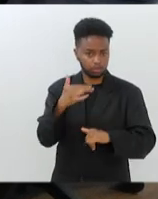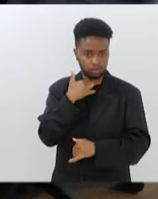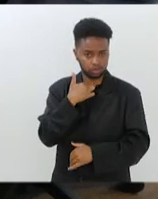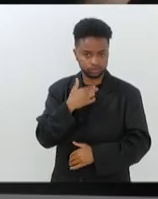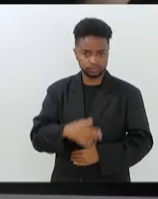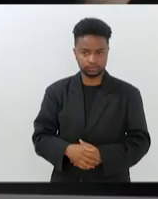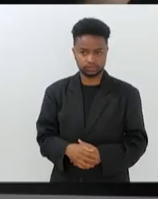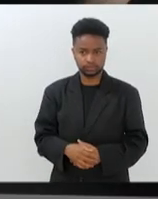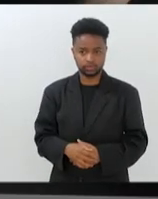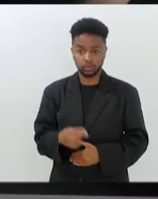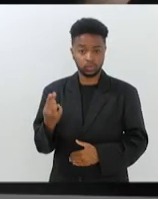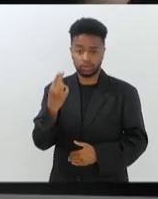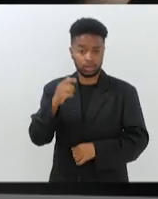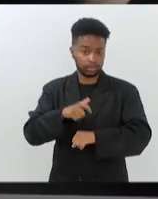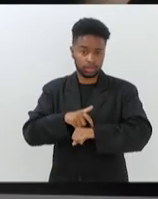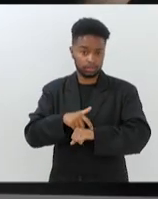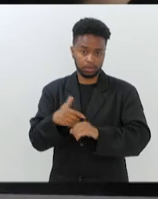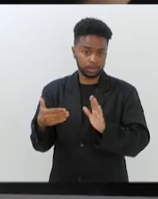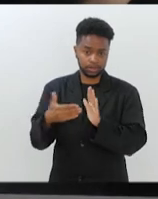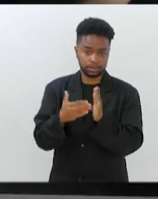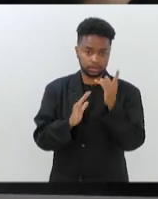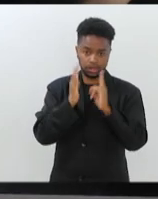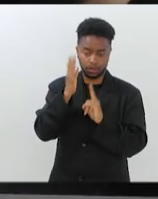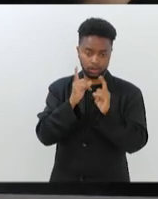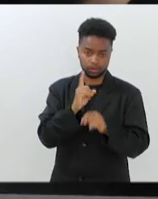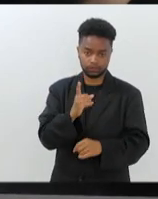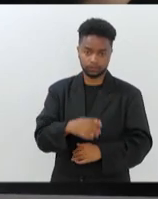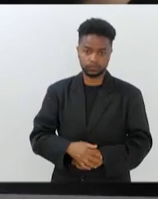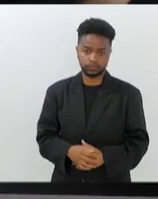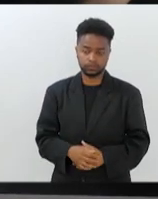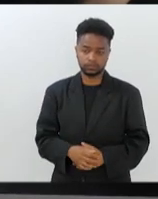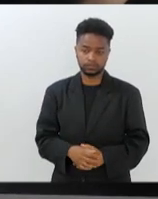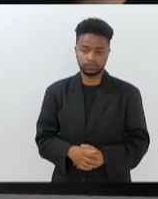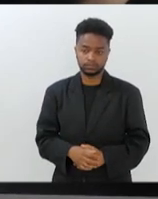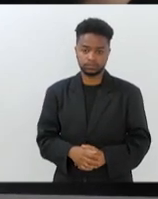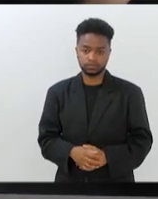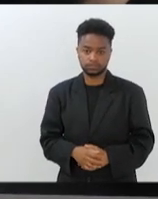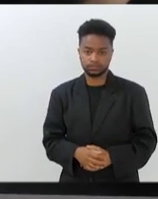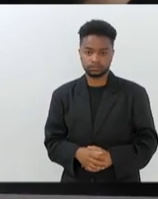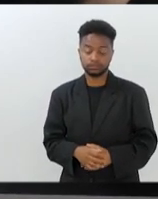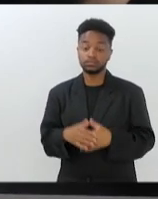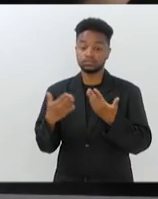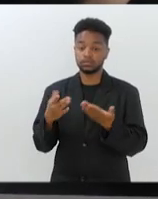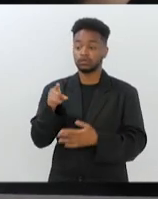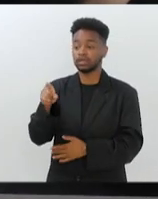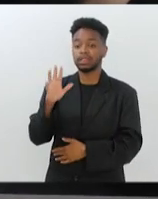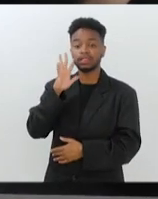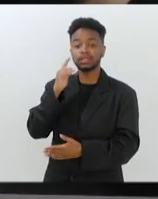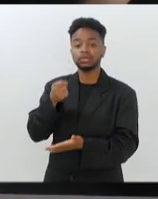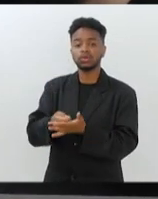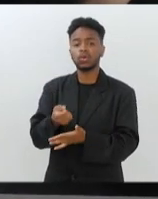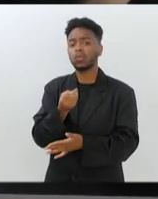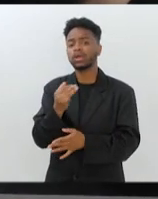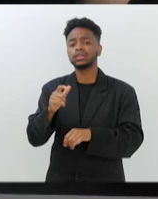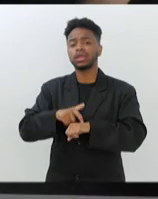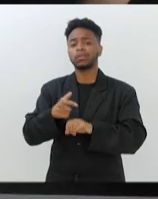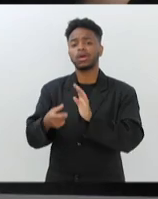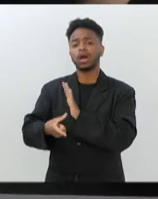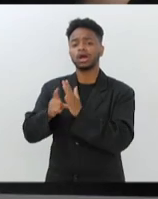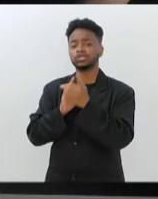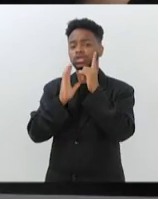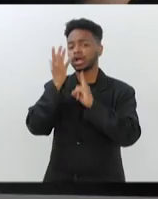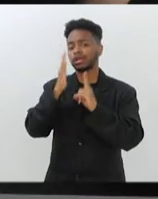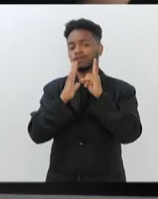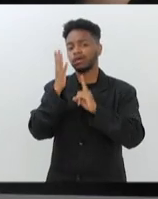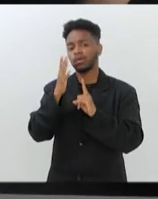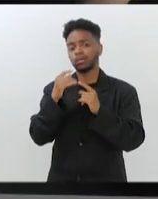não ia dar tempo até o carnaval então a senhora decidiu com quanto tempo antes do carnaval que